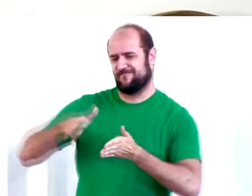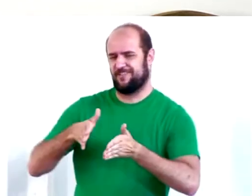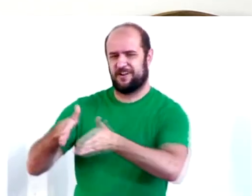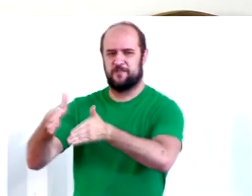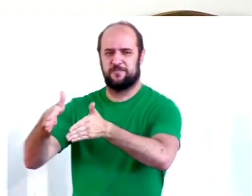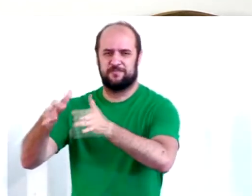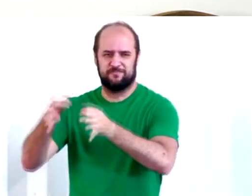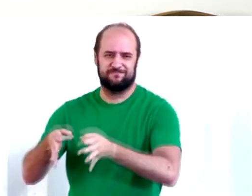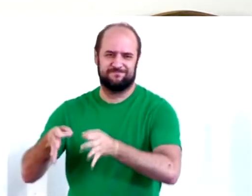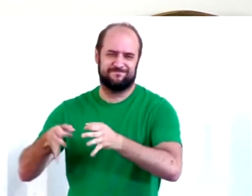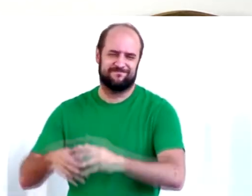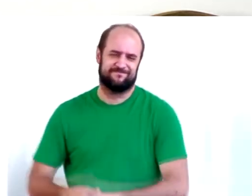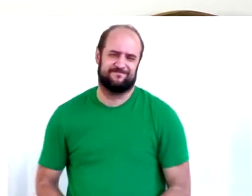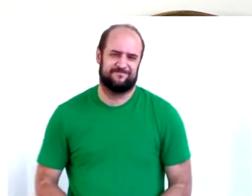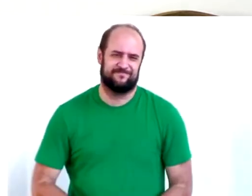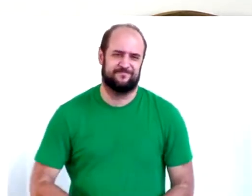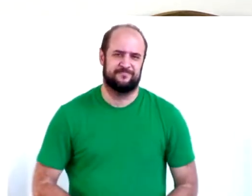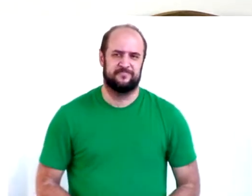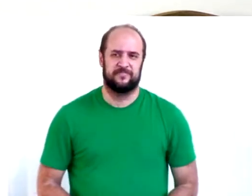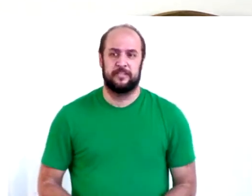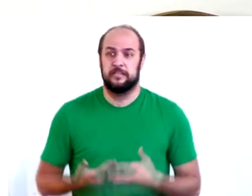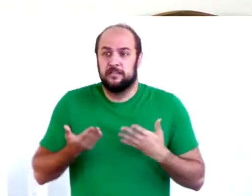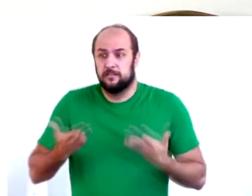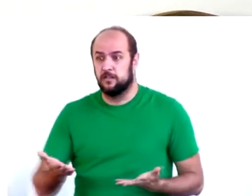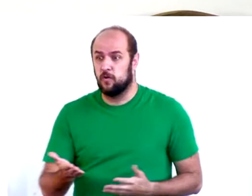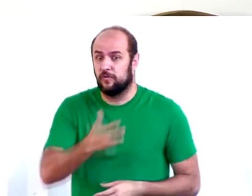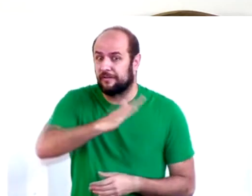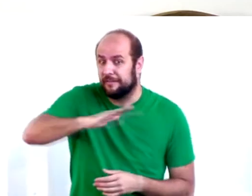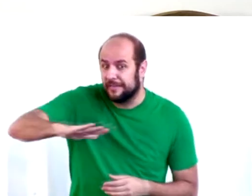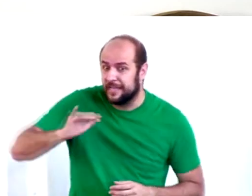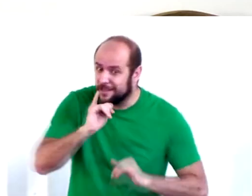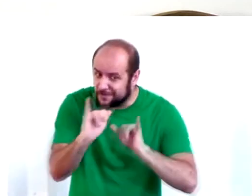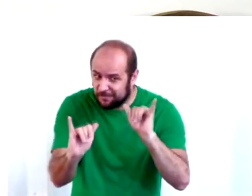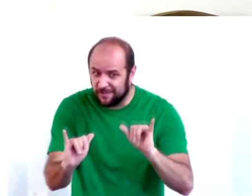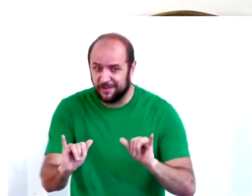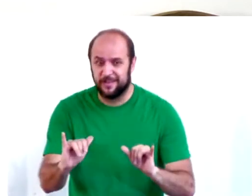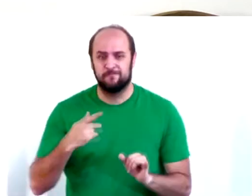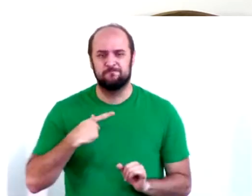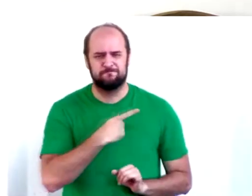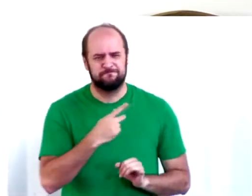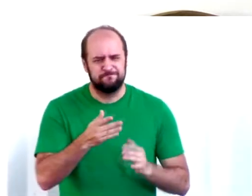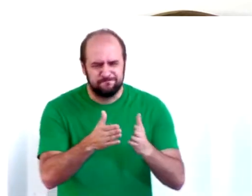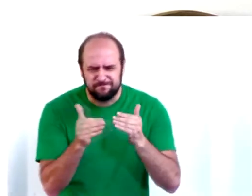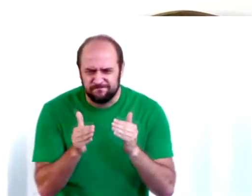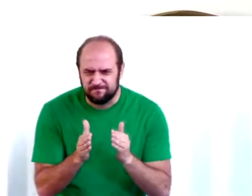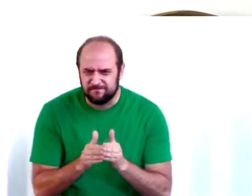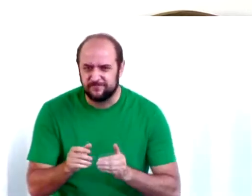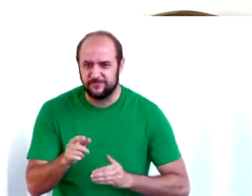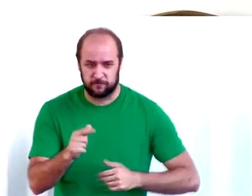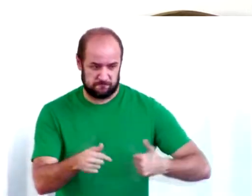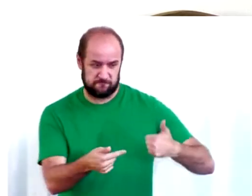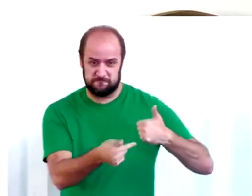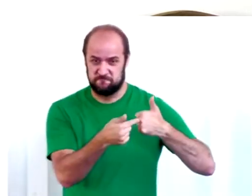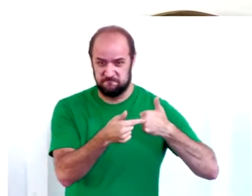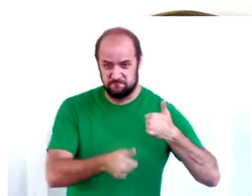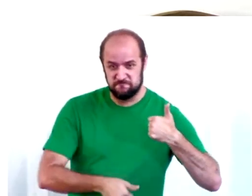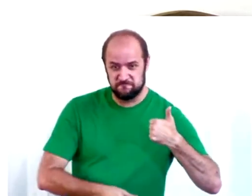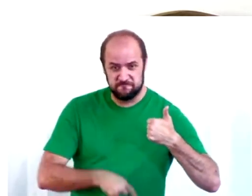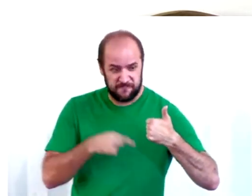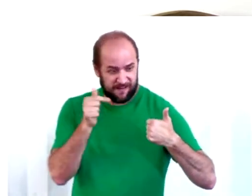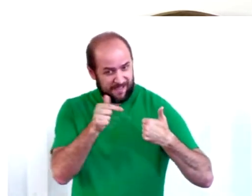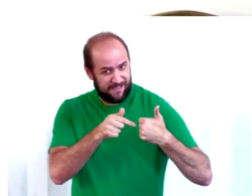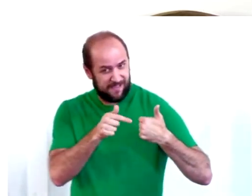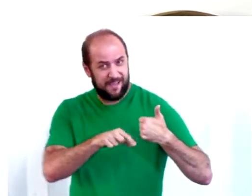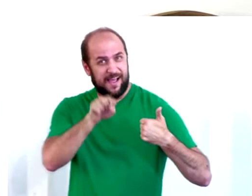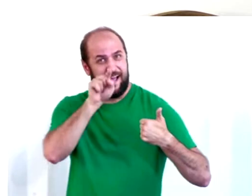devem andar. É por isso, crianças, que o pastor pediu que vocês fizessem aquele dedinho para cima, como quem diz: essa